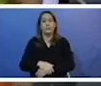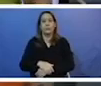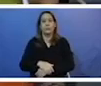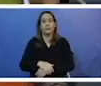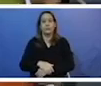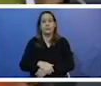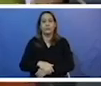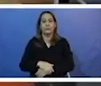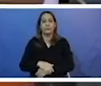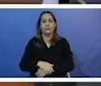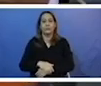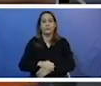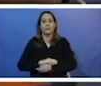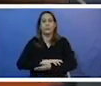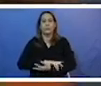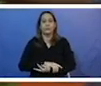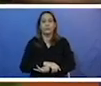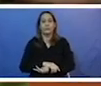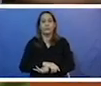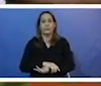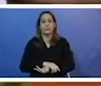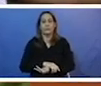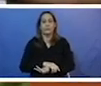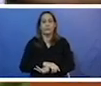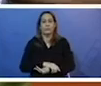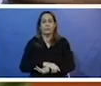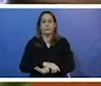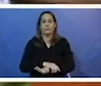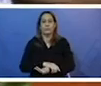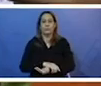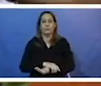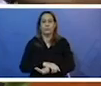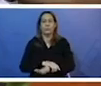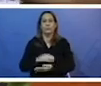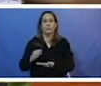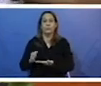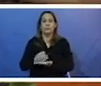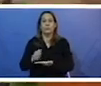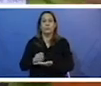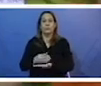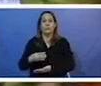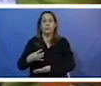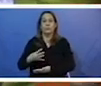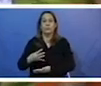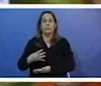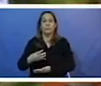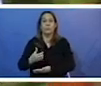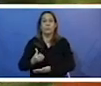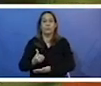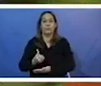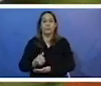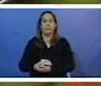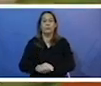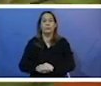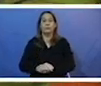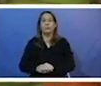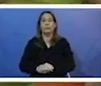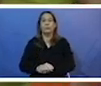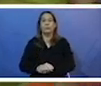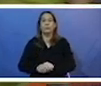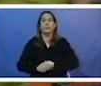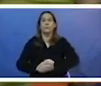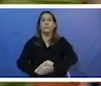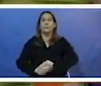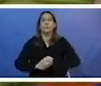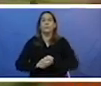em direção à casinha. Vamos lá pensar sobre isso. Lá na página